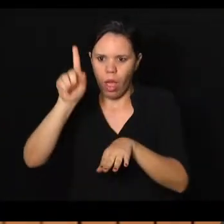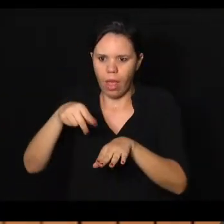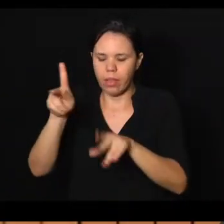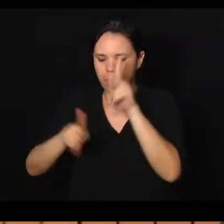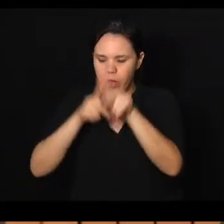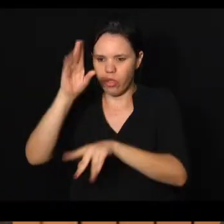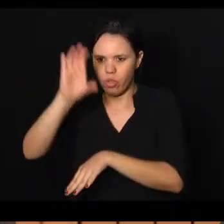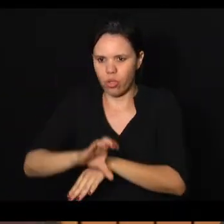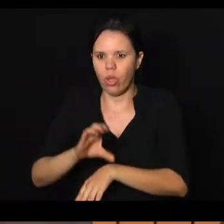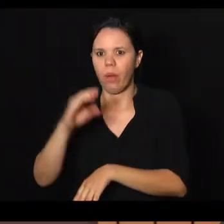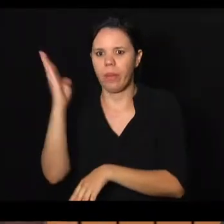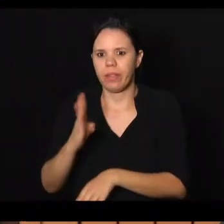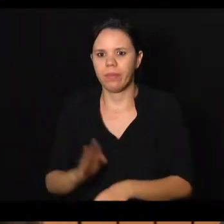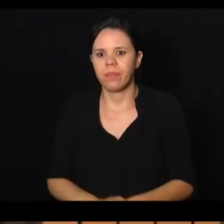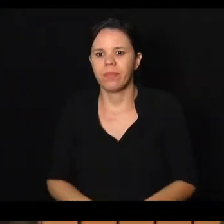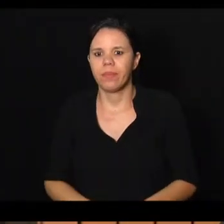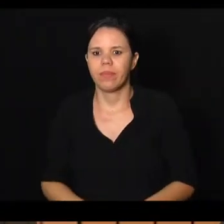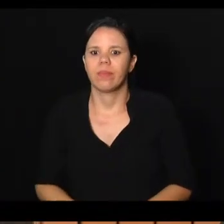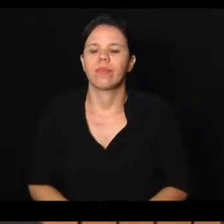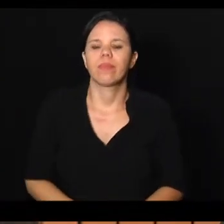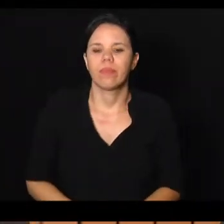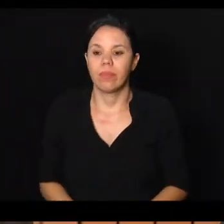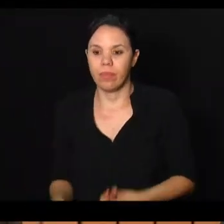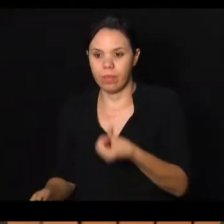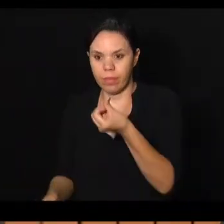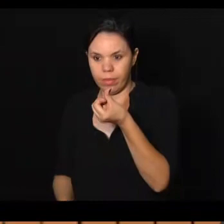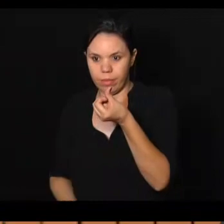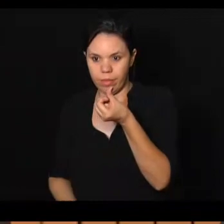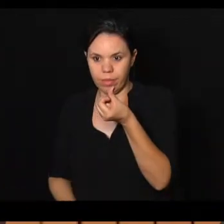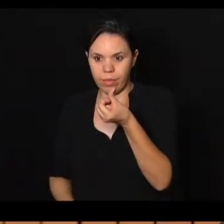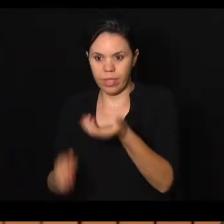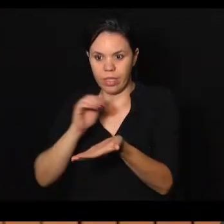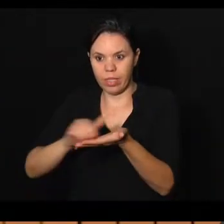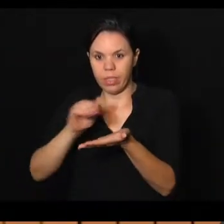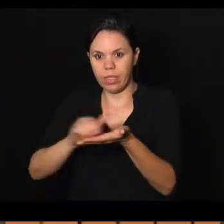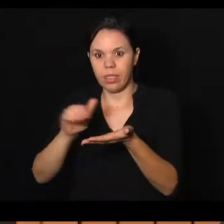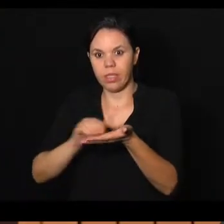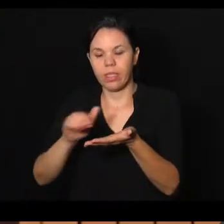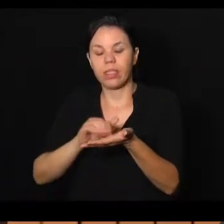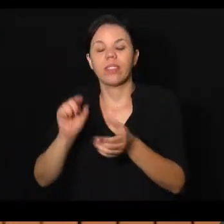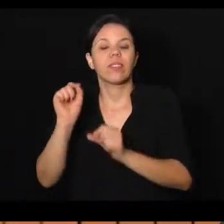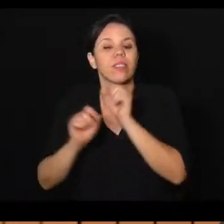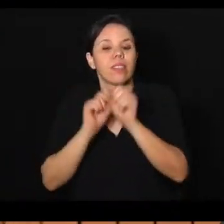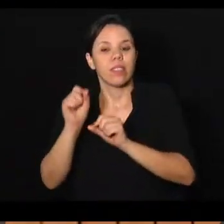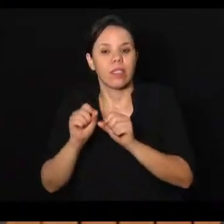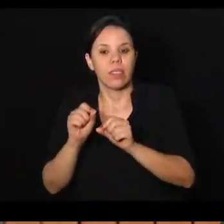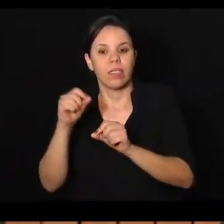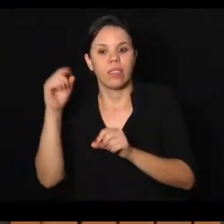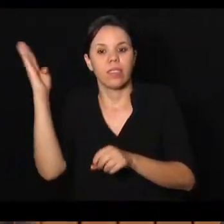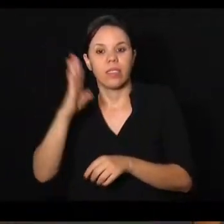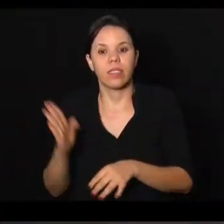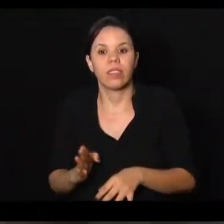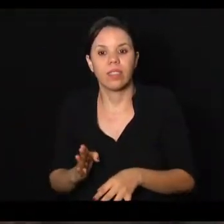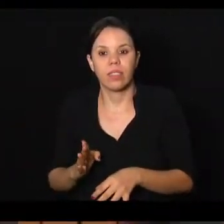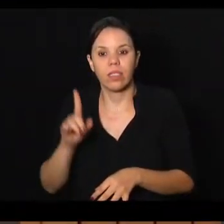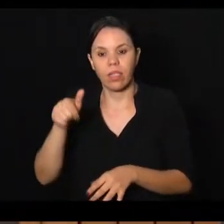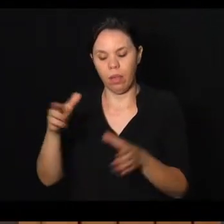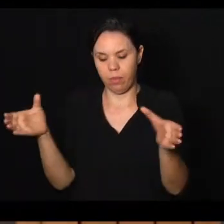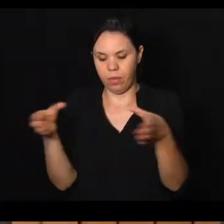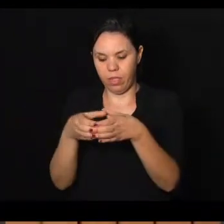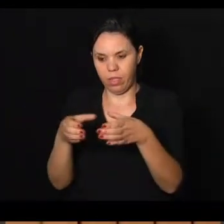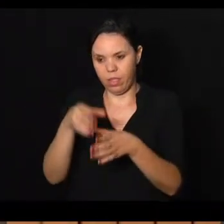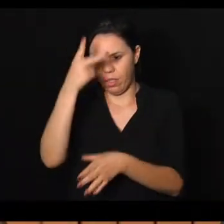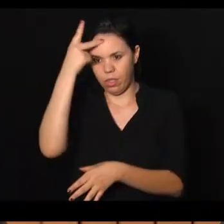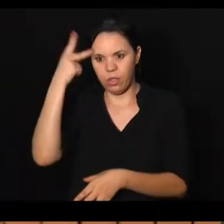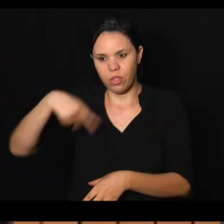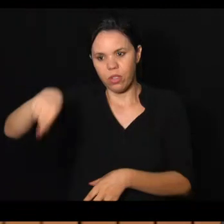brasileiro. Sexta secretaria, nós temos a Secretaria Nacional do Idoso.